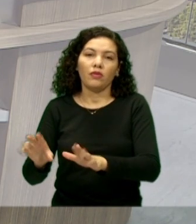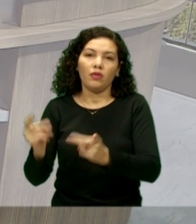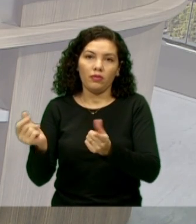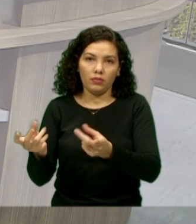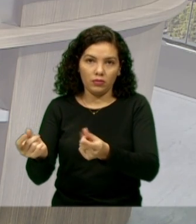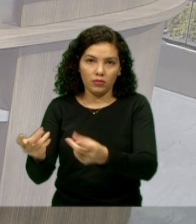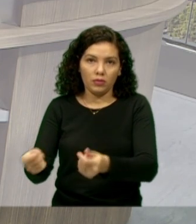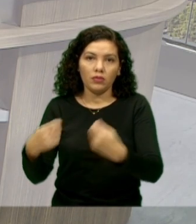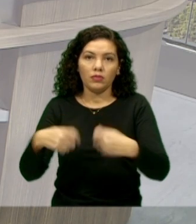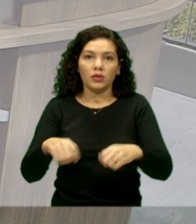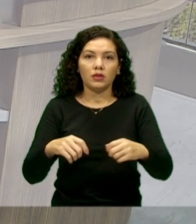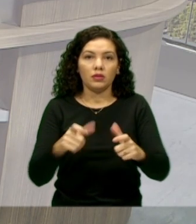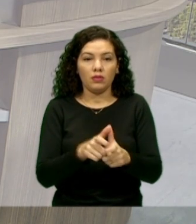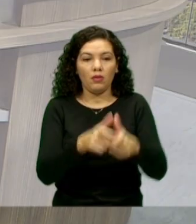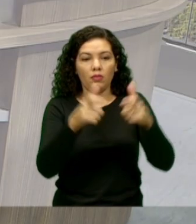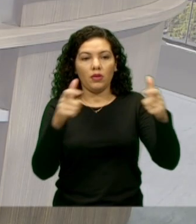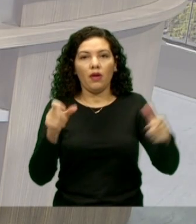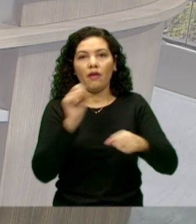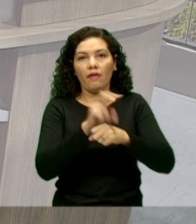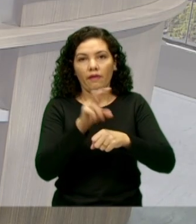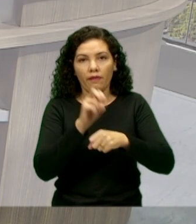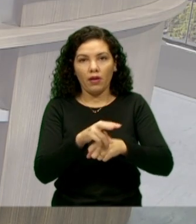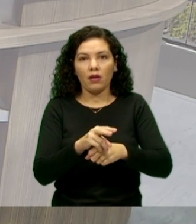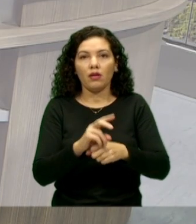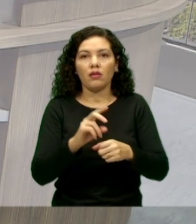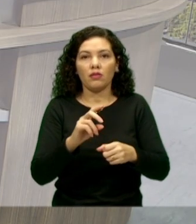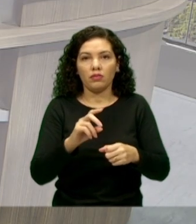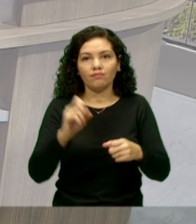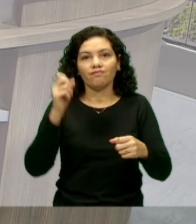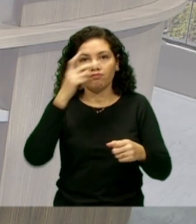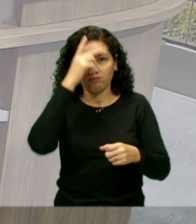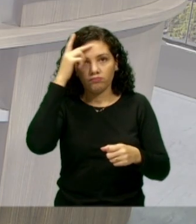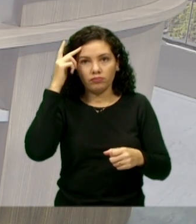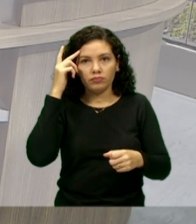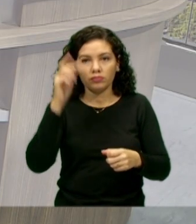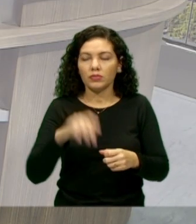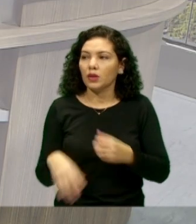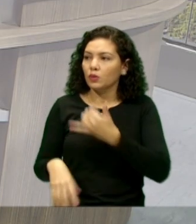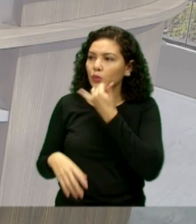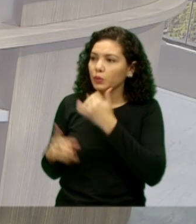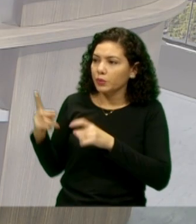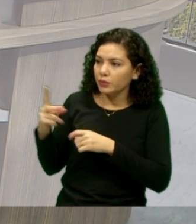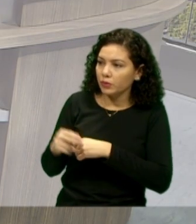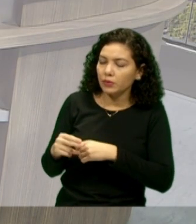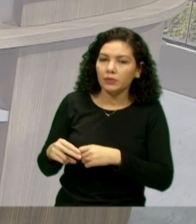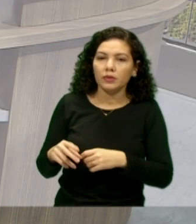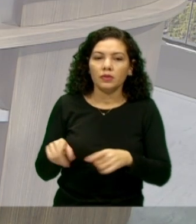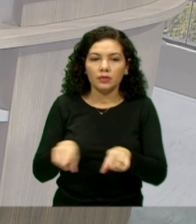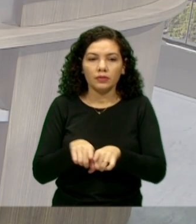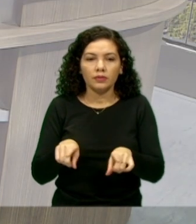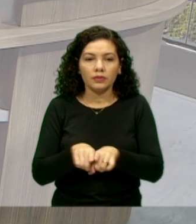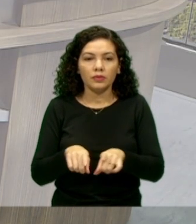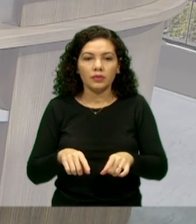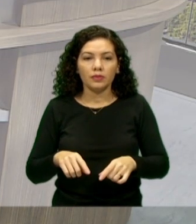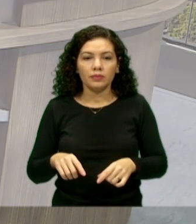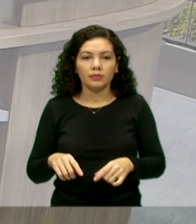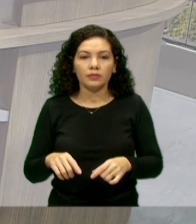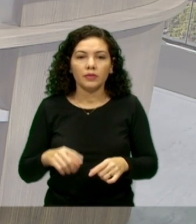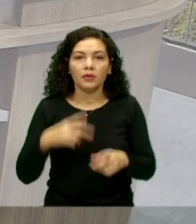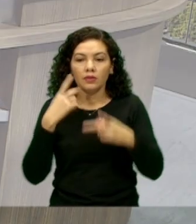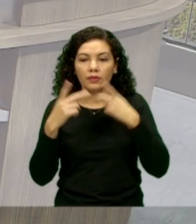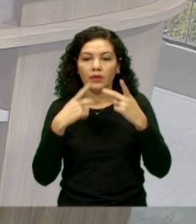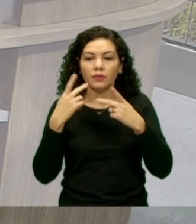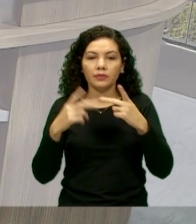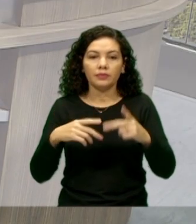da ampliação de um teto. Isso vai fortalecer... Desculpa te interromper, Edmar, também, porque você falou